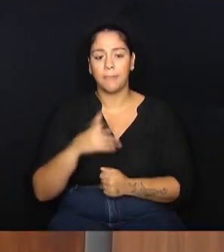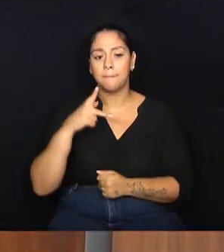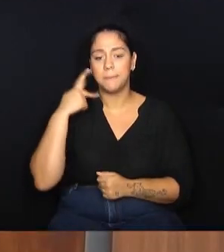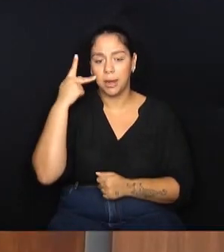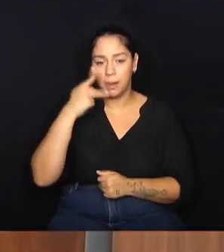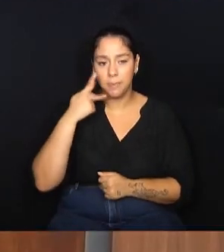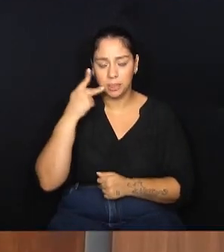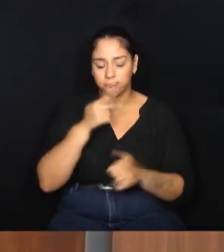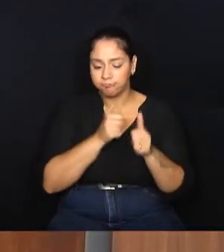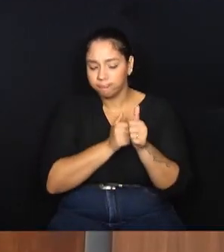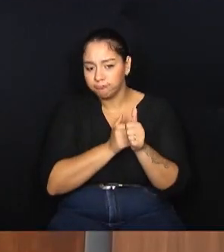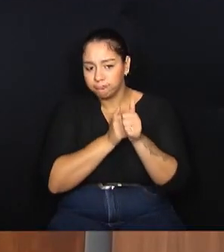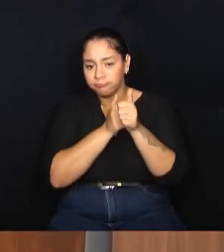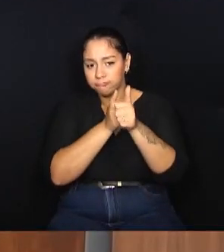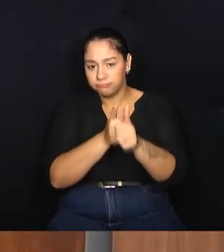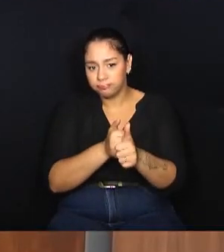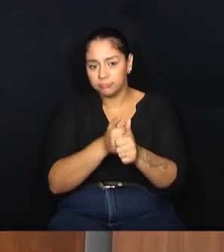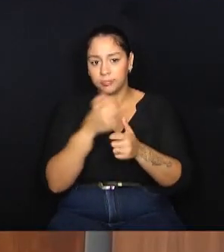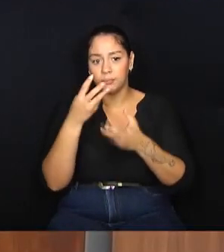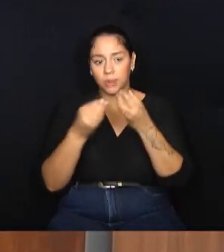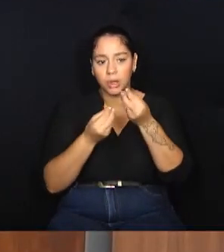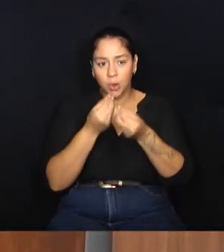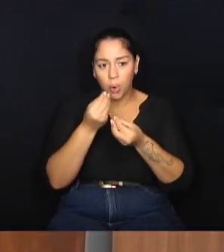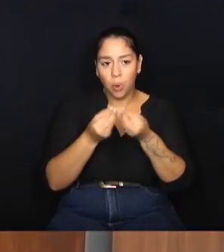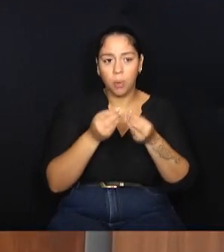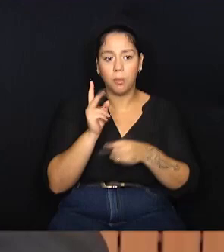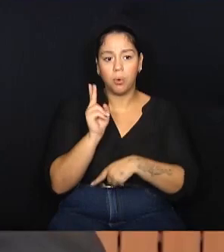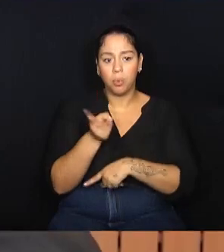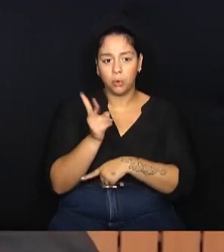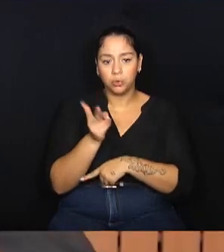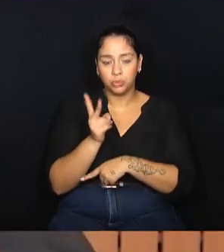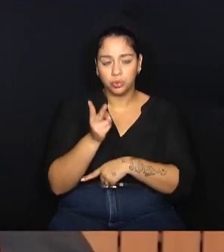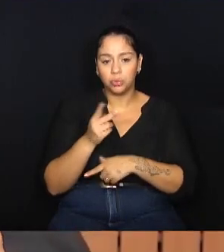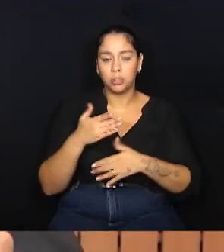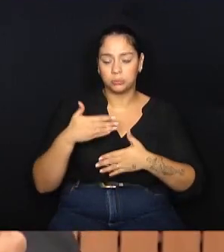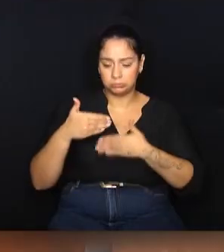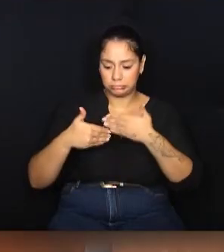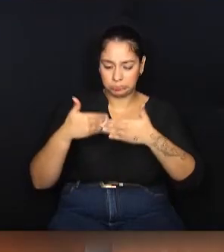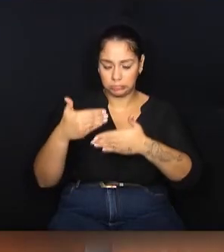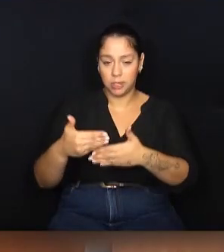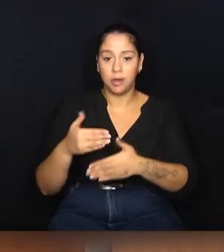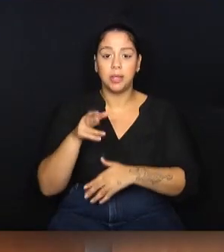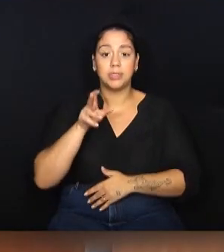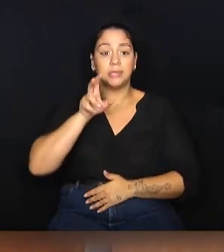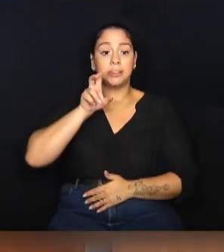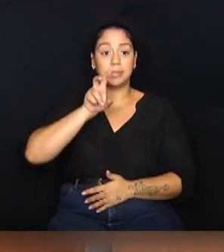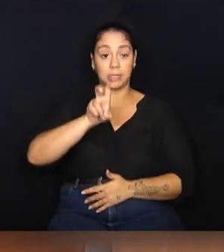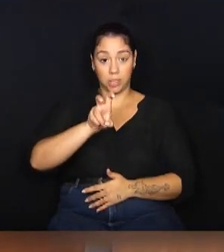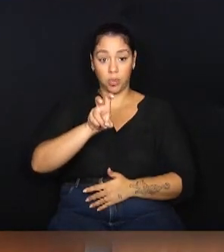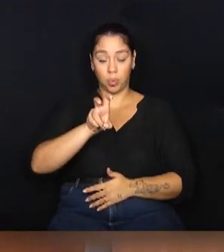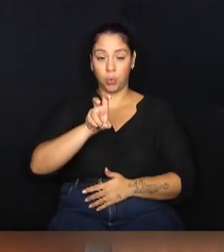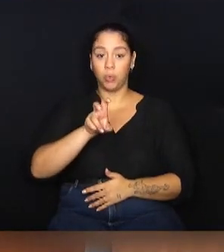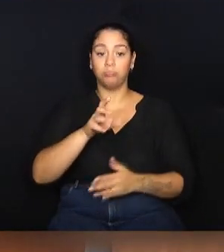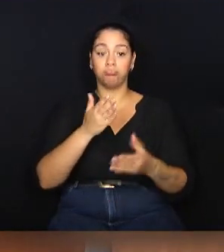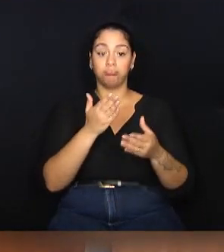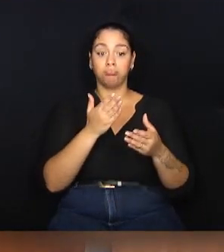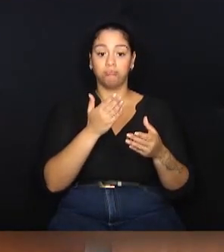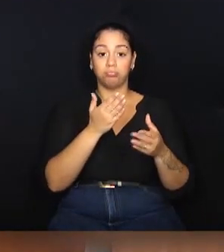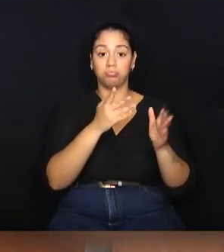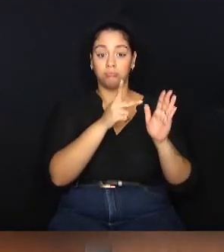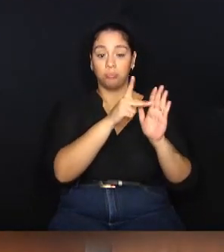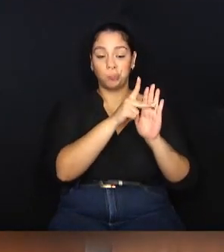acompanharam os pareceres favoráveis à continuidade da tramitação, mas 5 deles, inclusive que tiveram pareceres